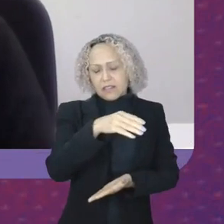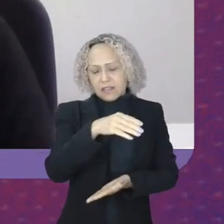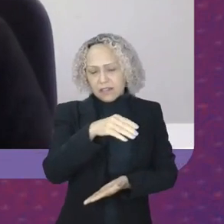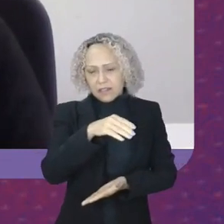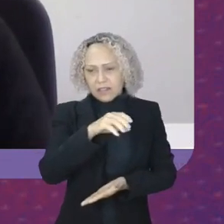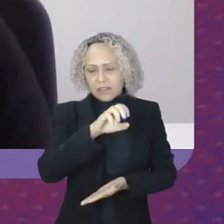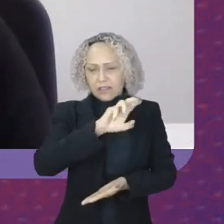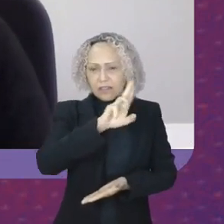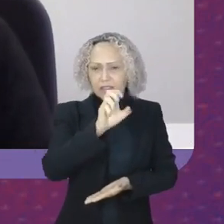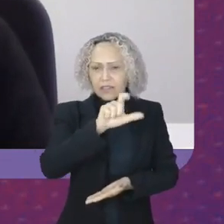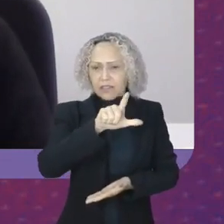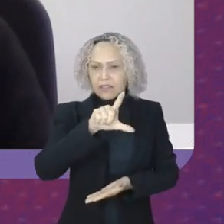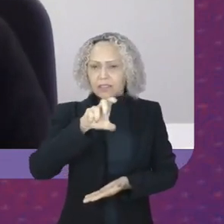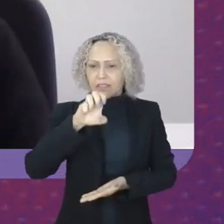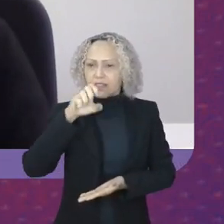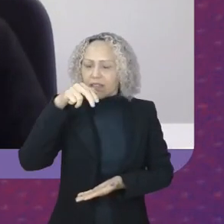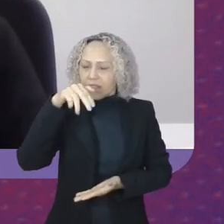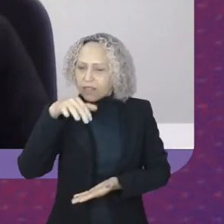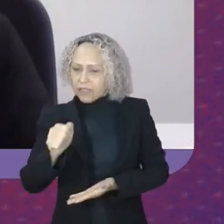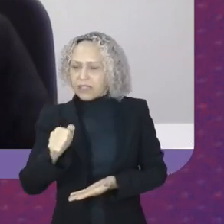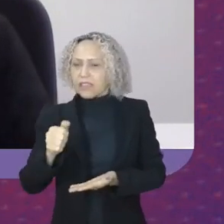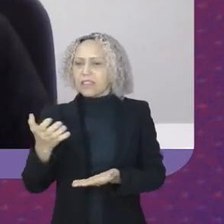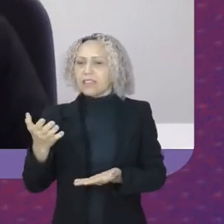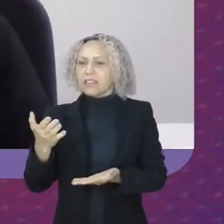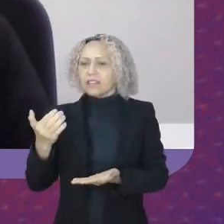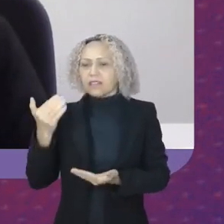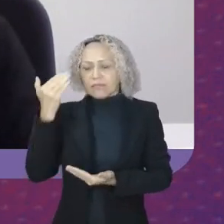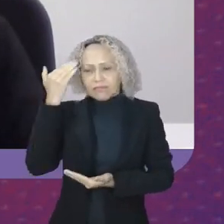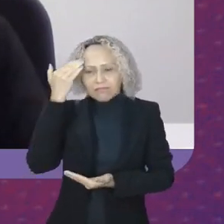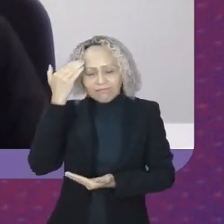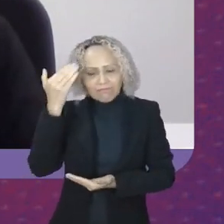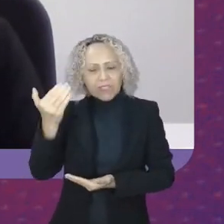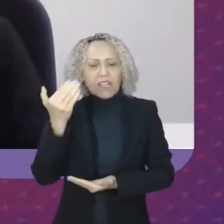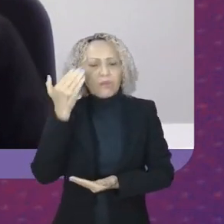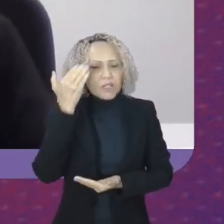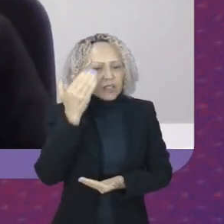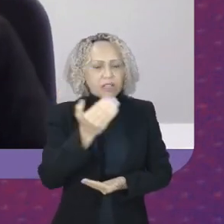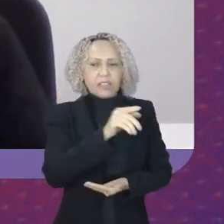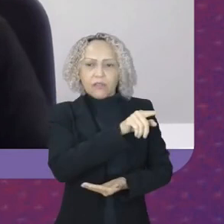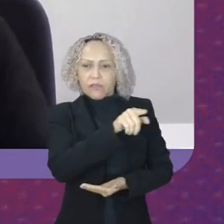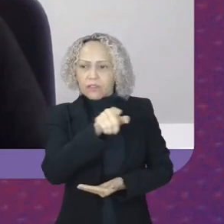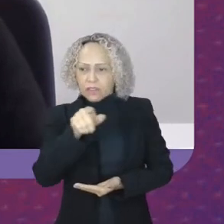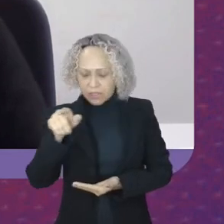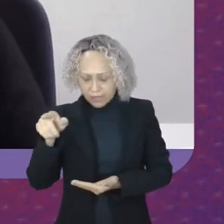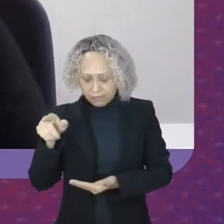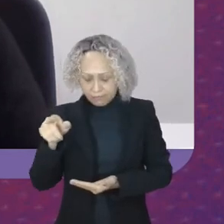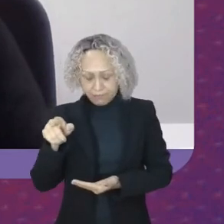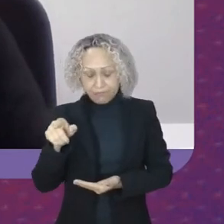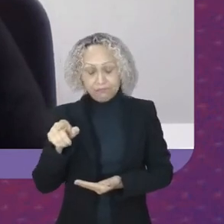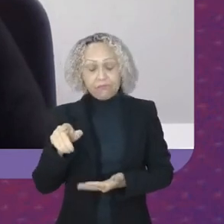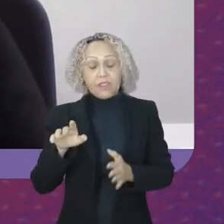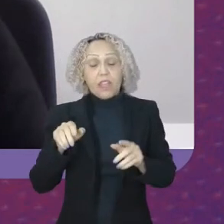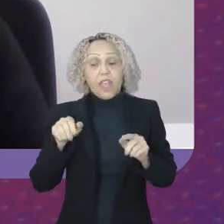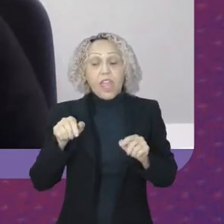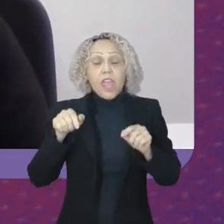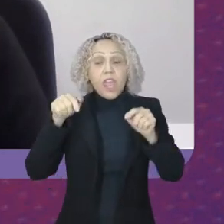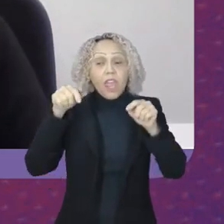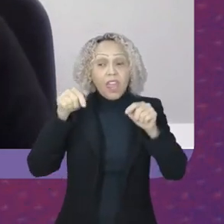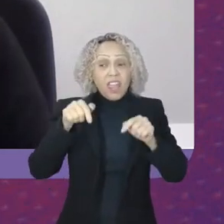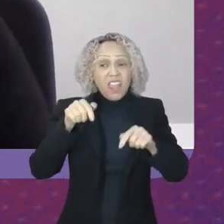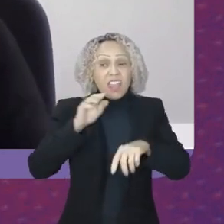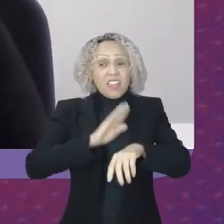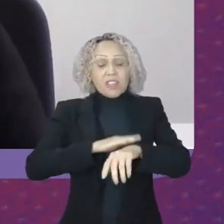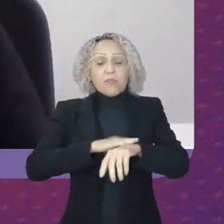secretarias, né, de ações do nosso ministério. Esse momento foi